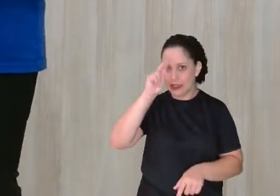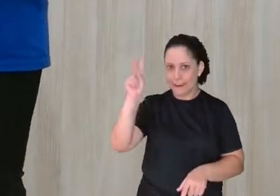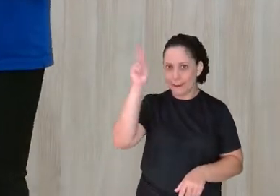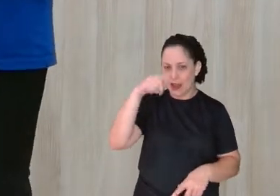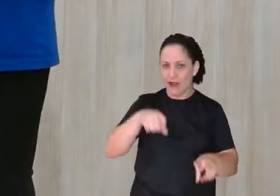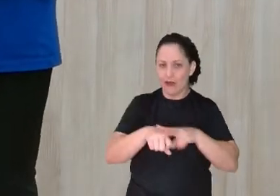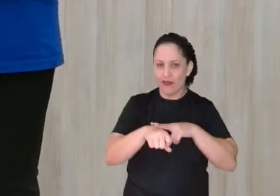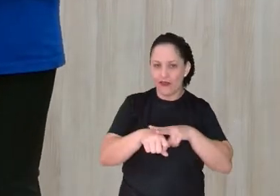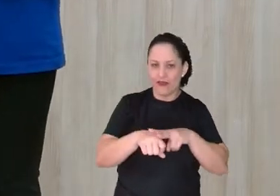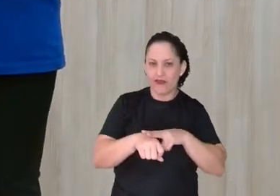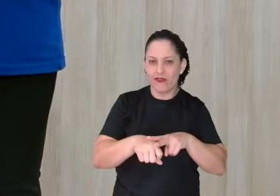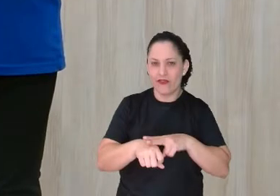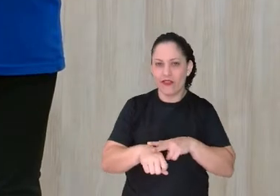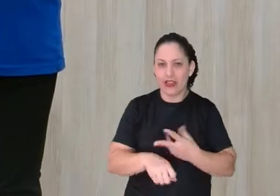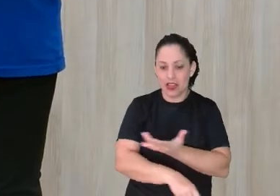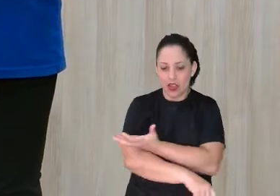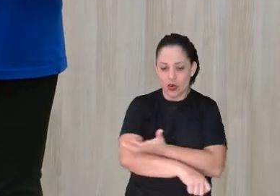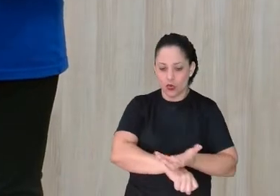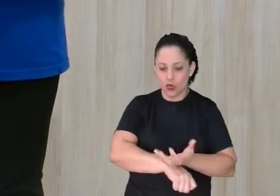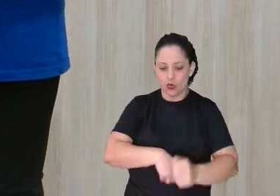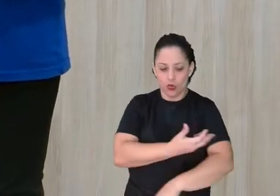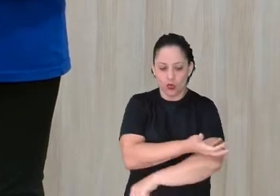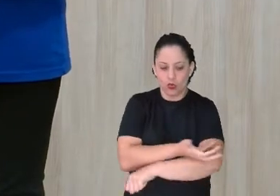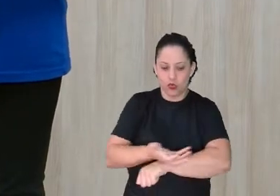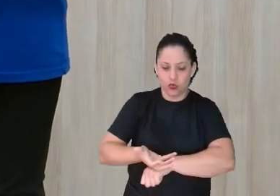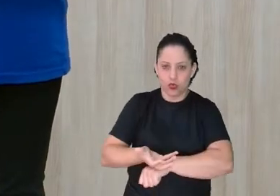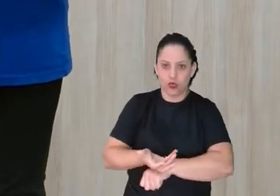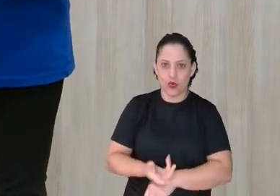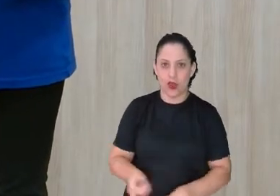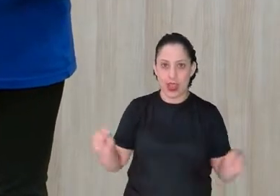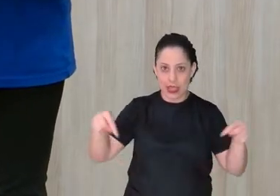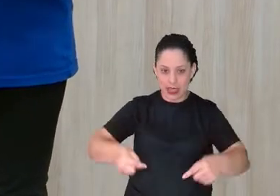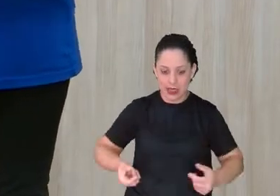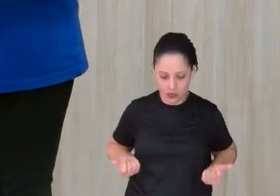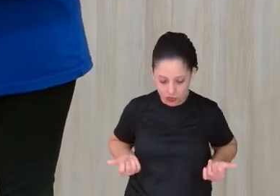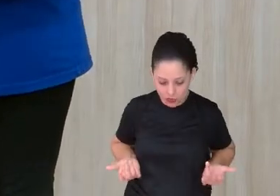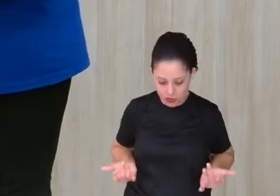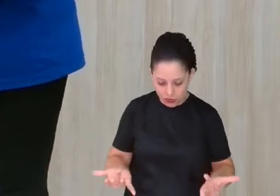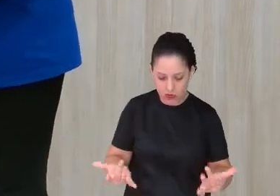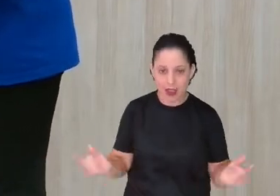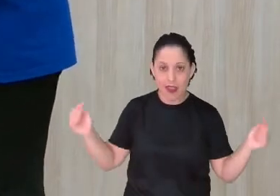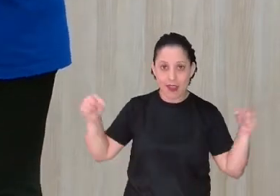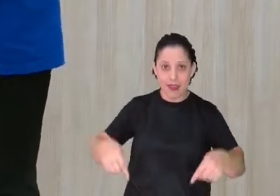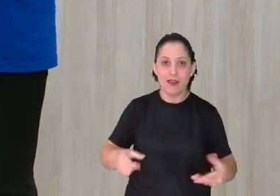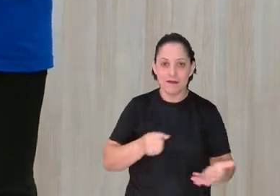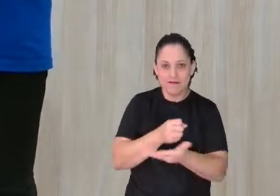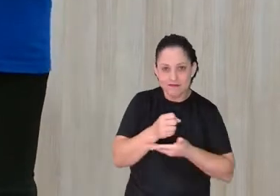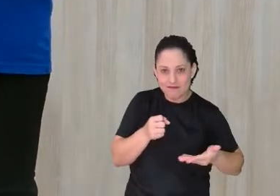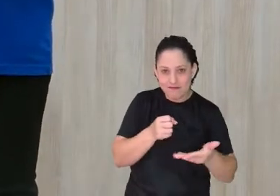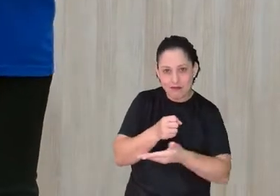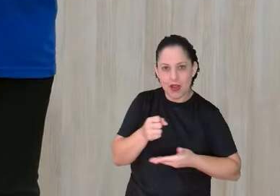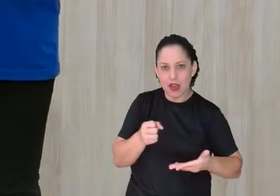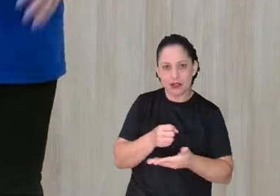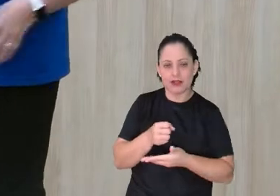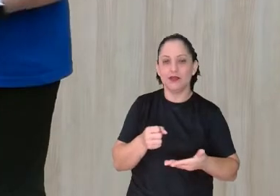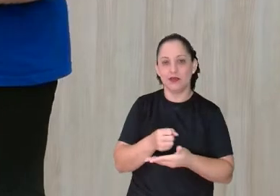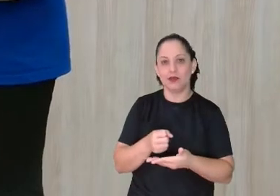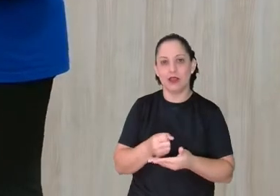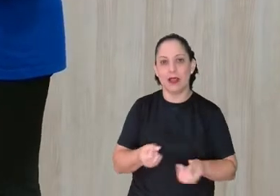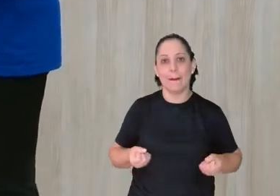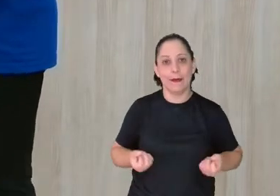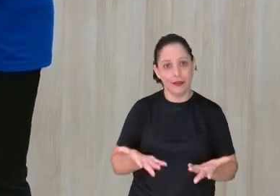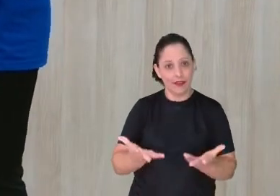aí né, em relação aí a uma cadeia alimentar, ele é a base, é ele quem vai sustentar todos os outros seres